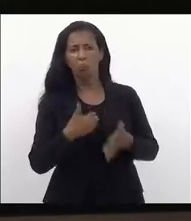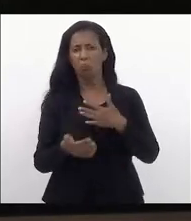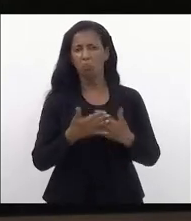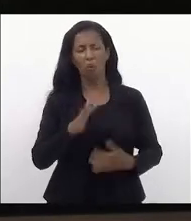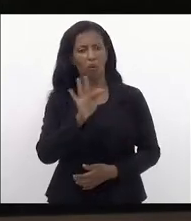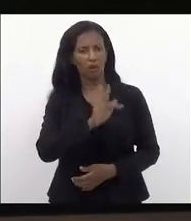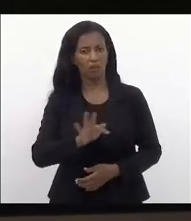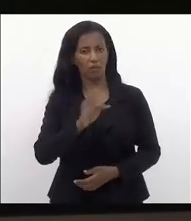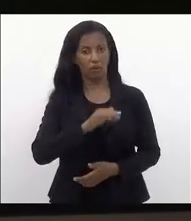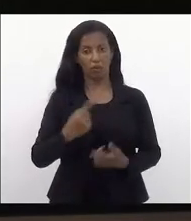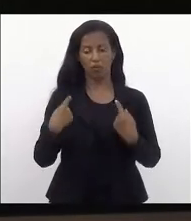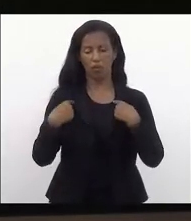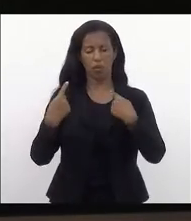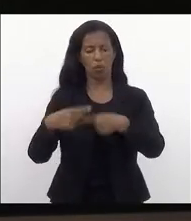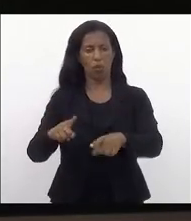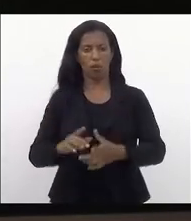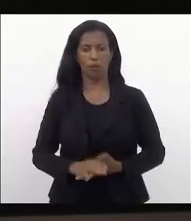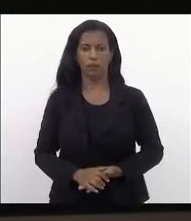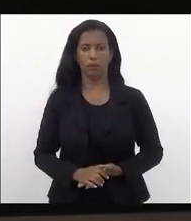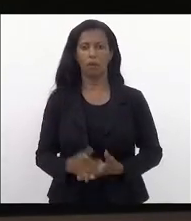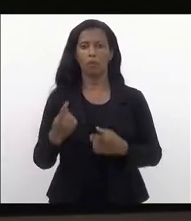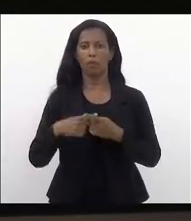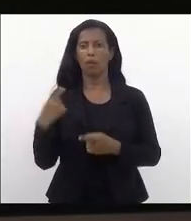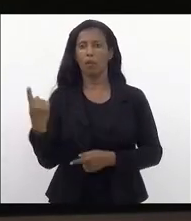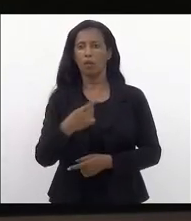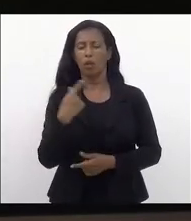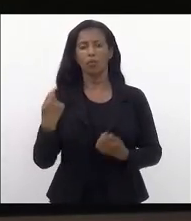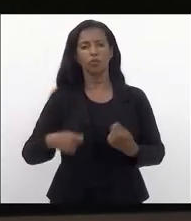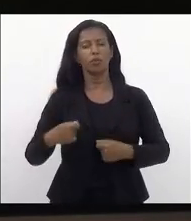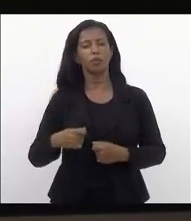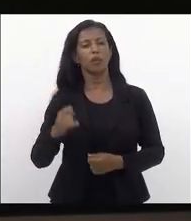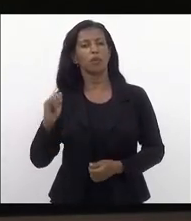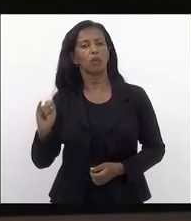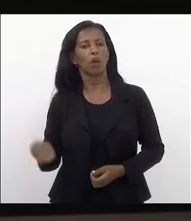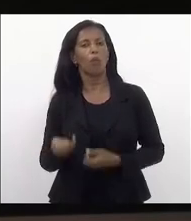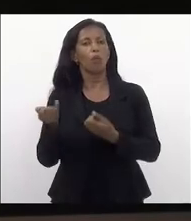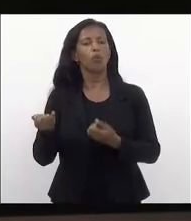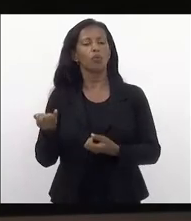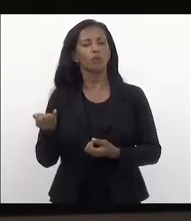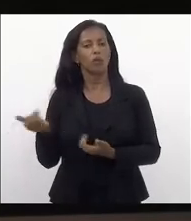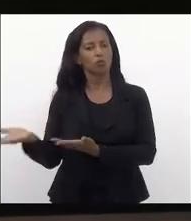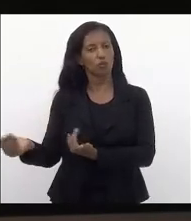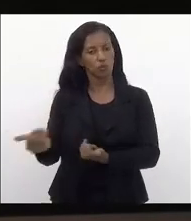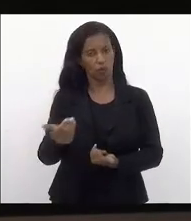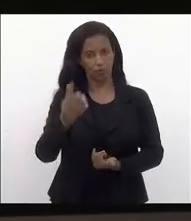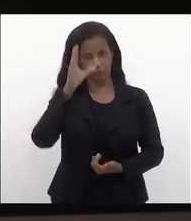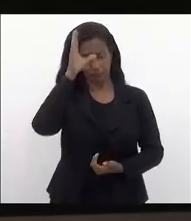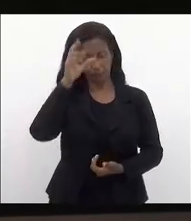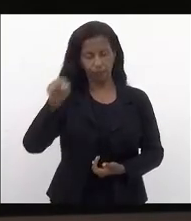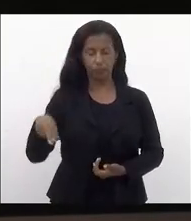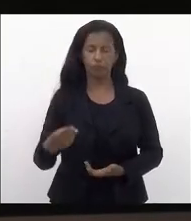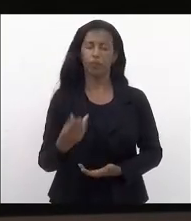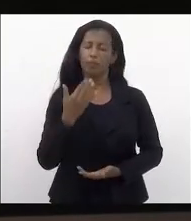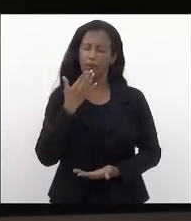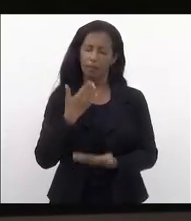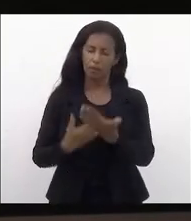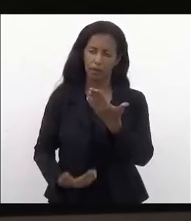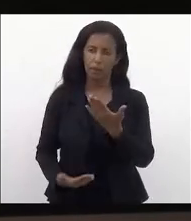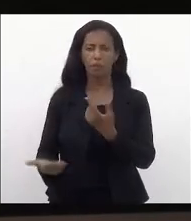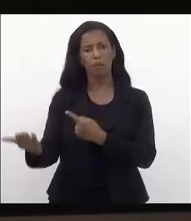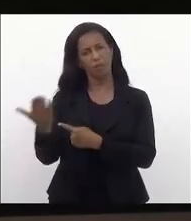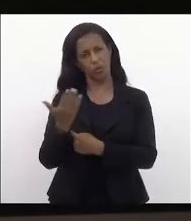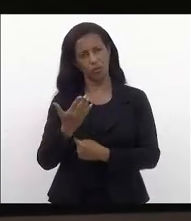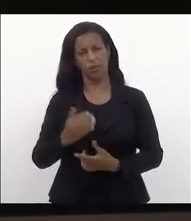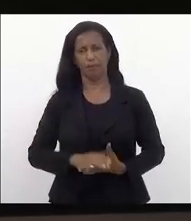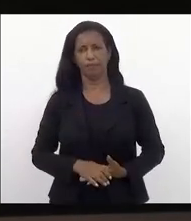for eu seria contra o que nós precisamos é dar oportunidade ao jovem tia Ju peço a vossa excelência para me ajudar